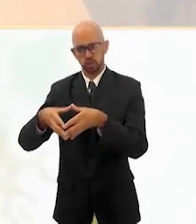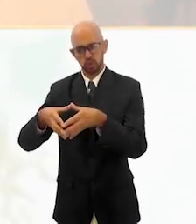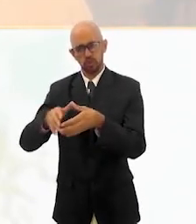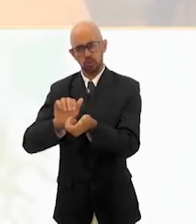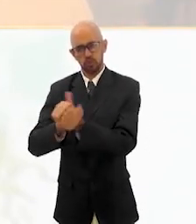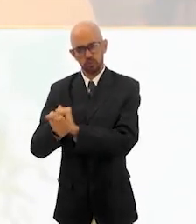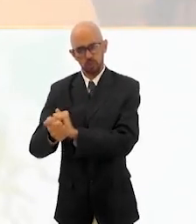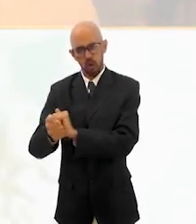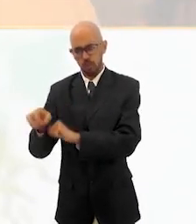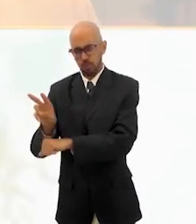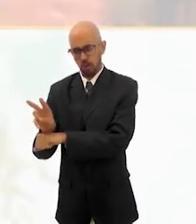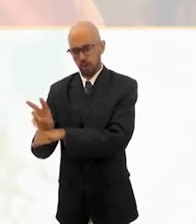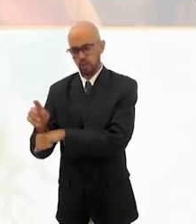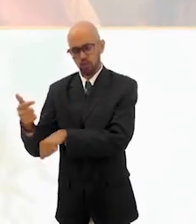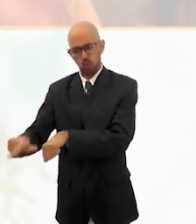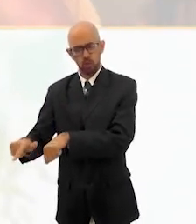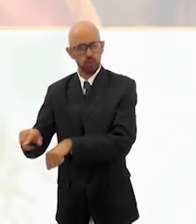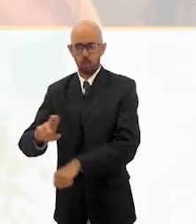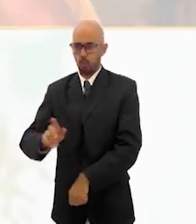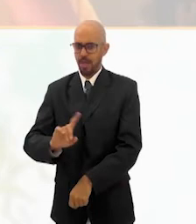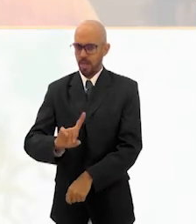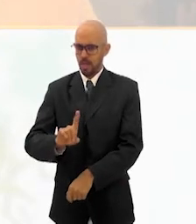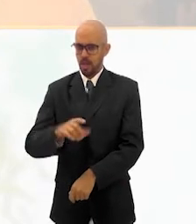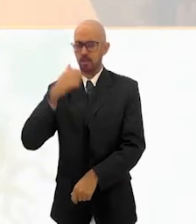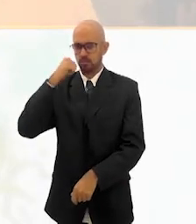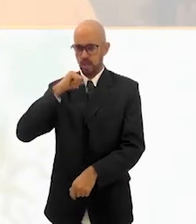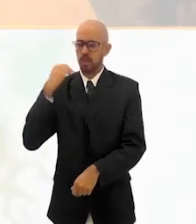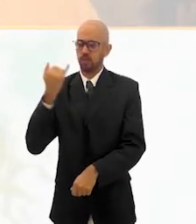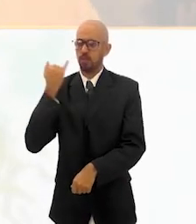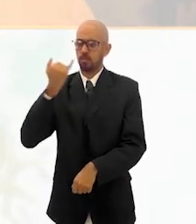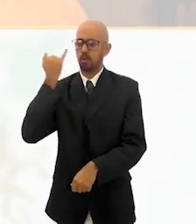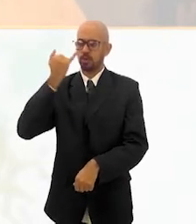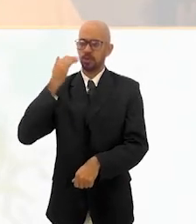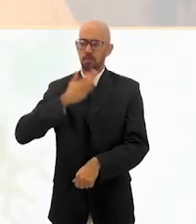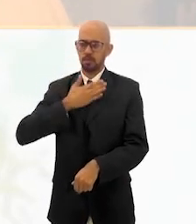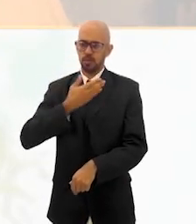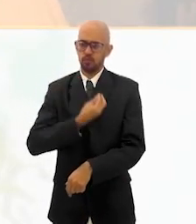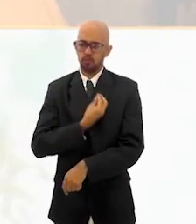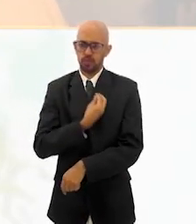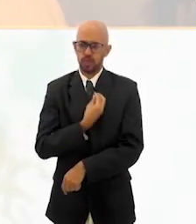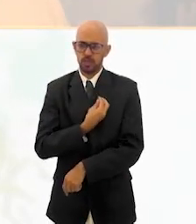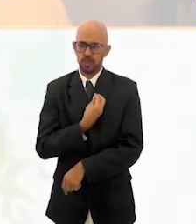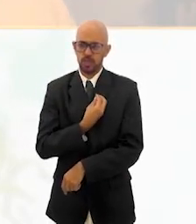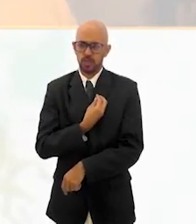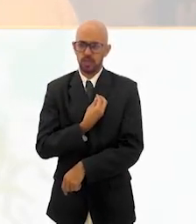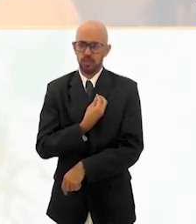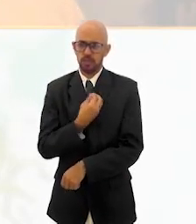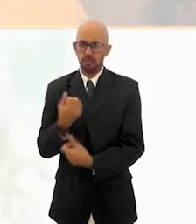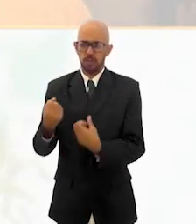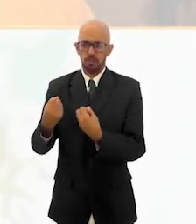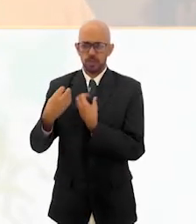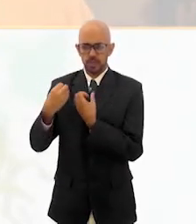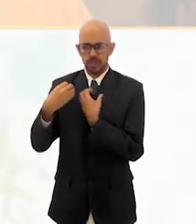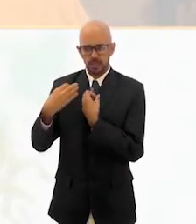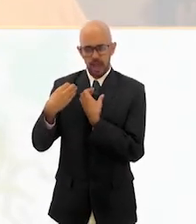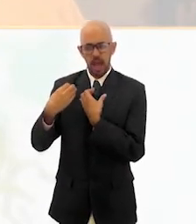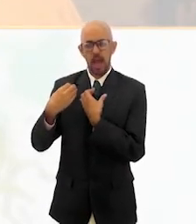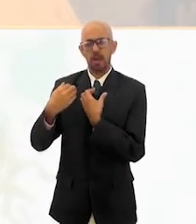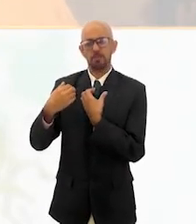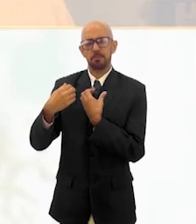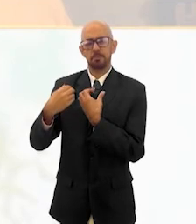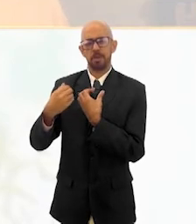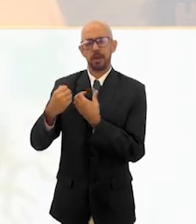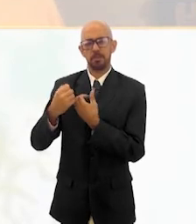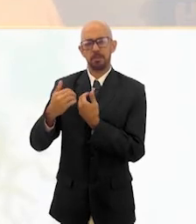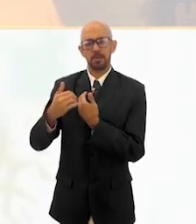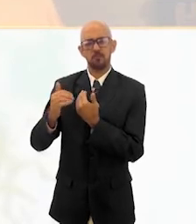o outro. Não é bem assim as coisas, não. Então as mulheres foram fundamentais na minha vida, para me informar, para me educar, para